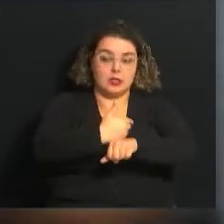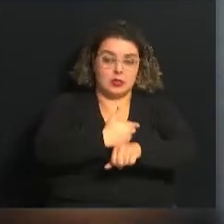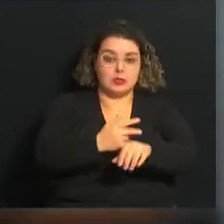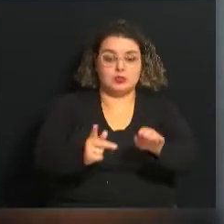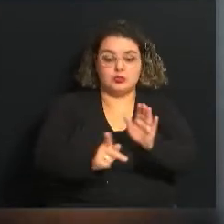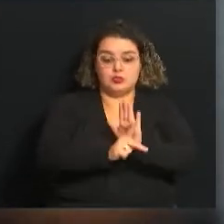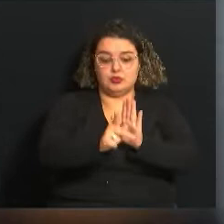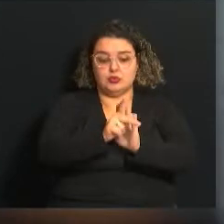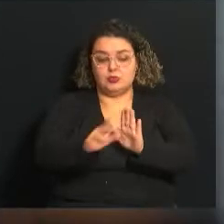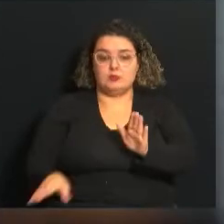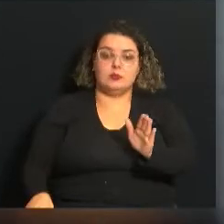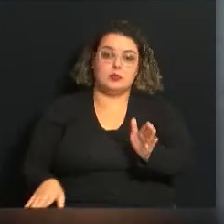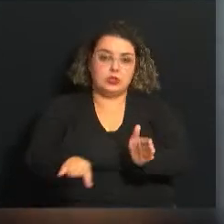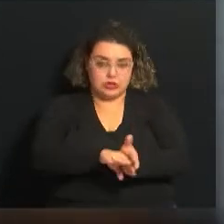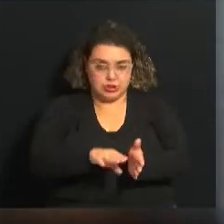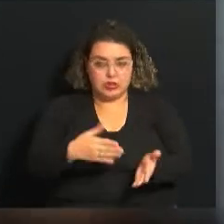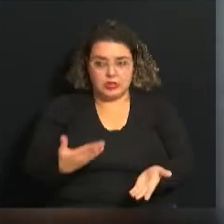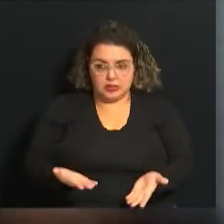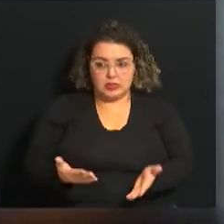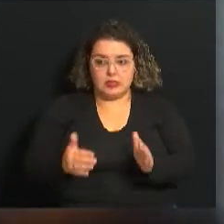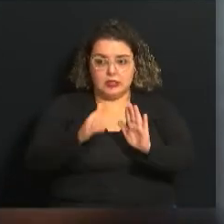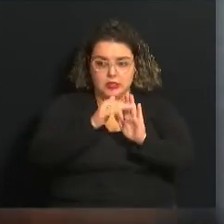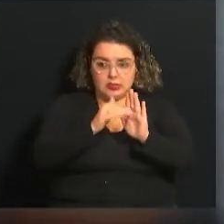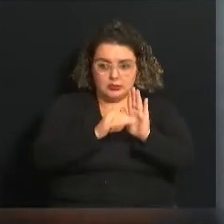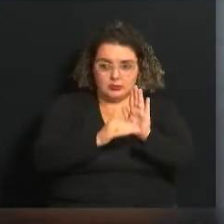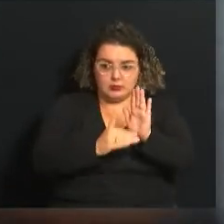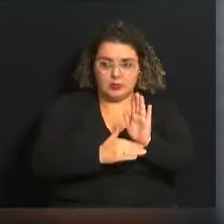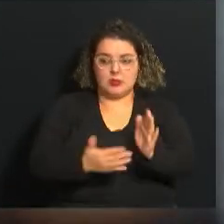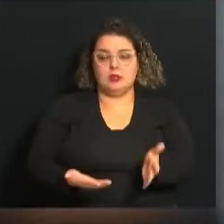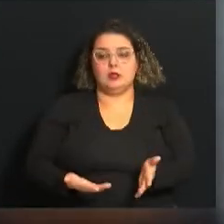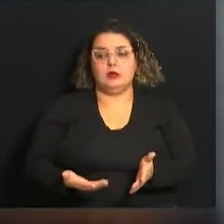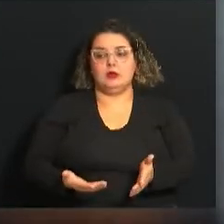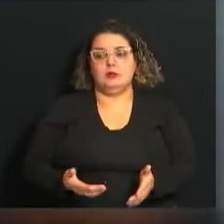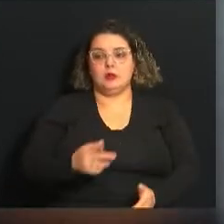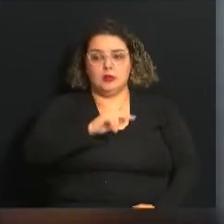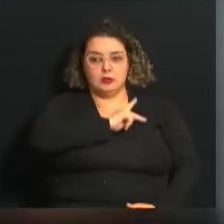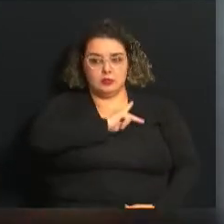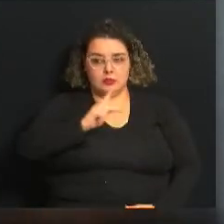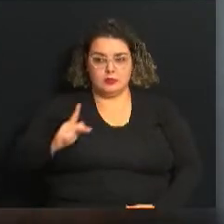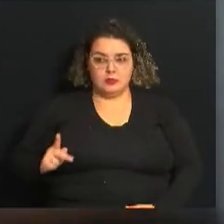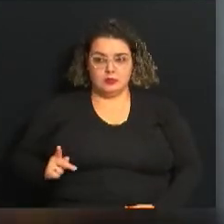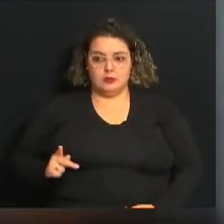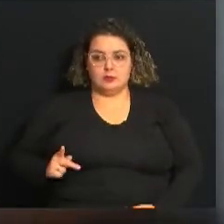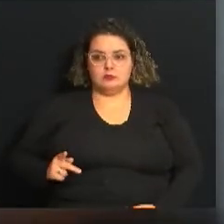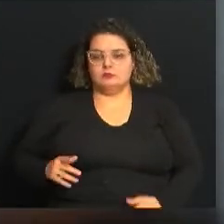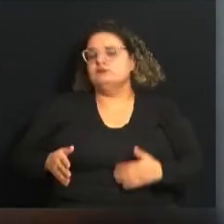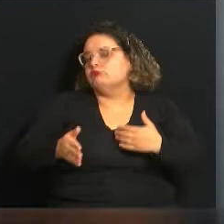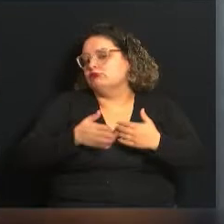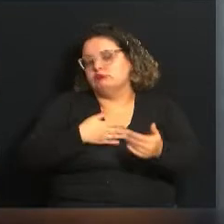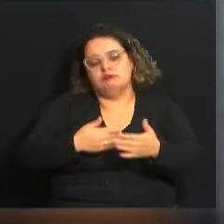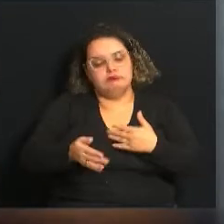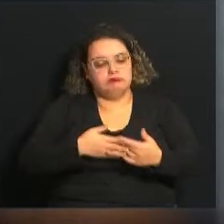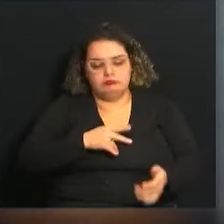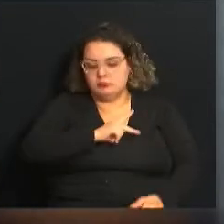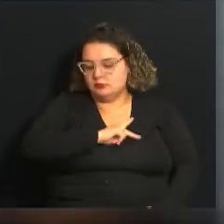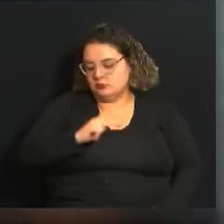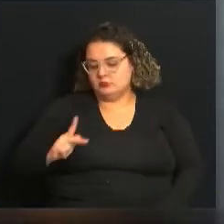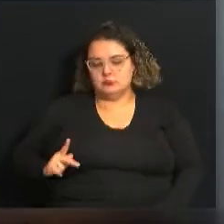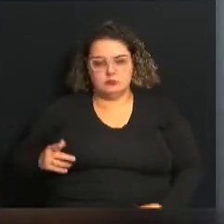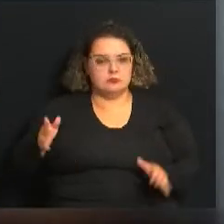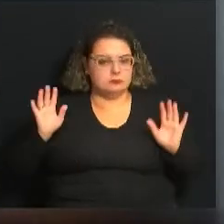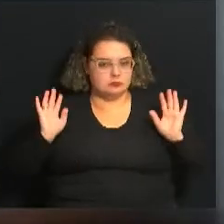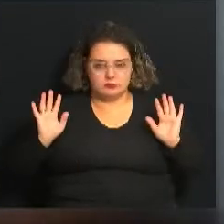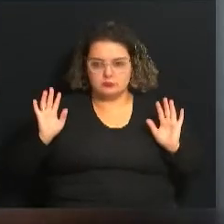chegarem na pauta a ser pautado pelo presidente, seja quem for o presidente da Casa,